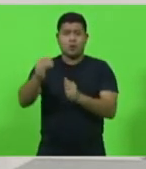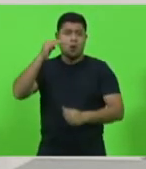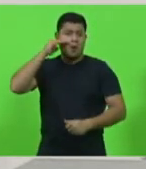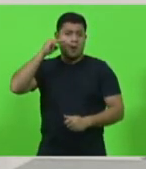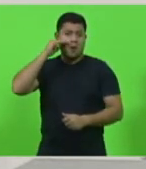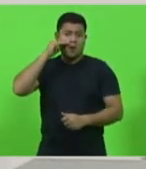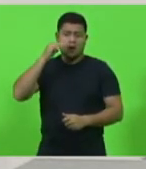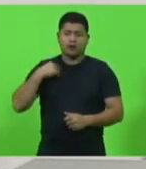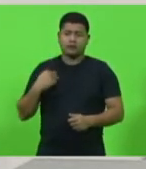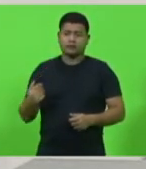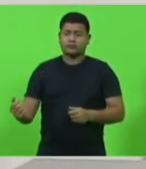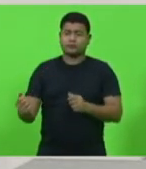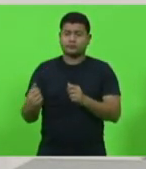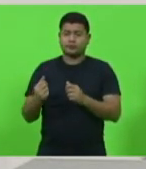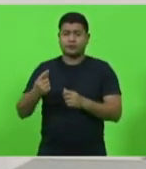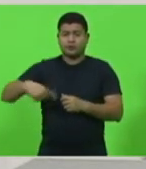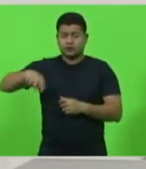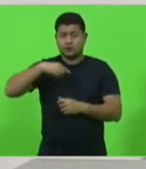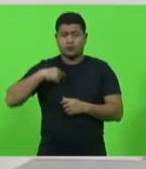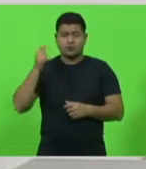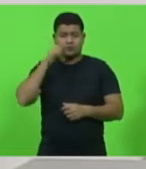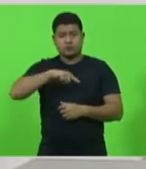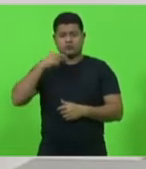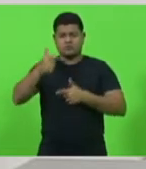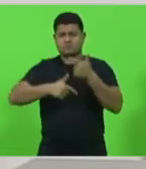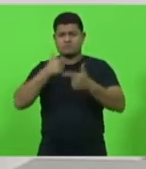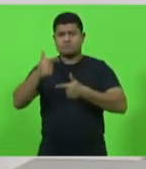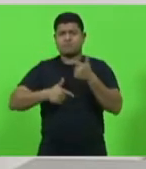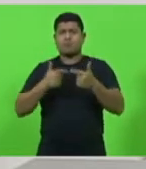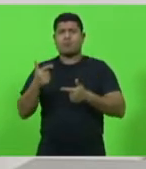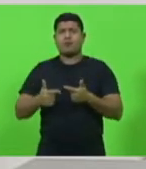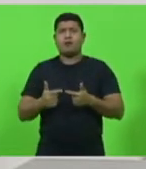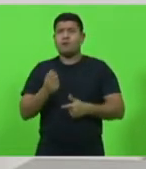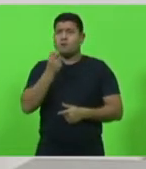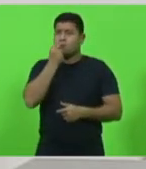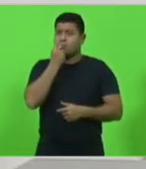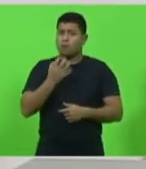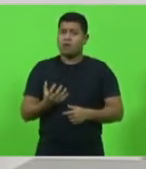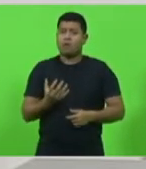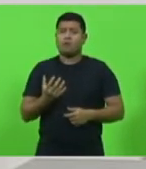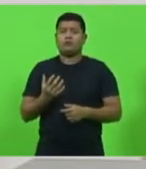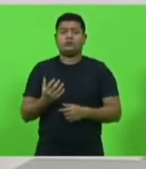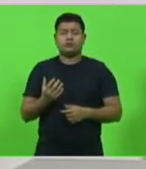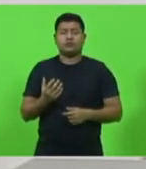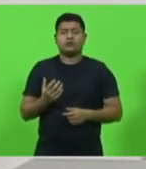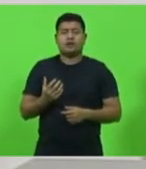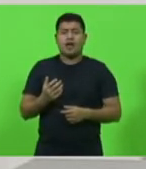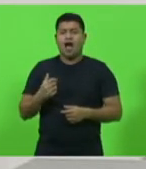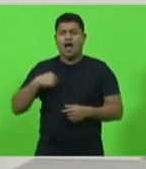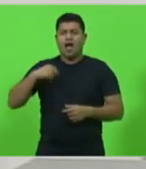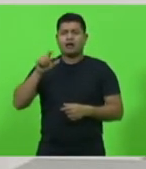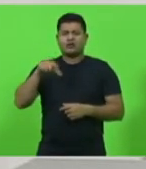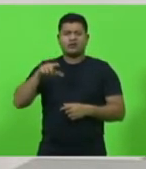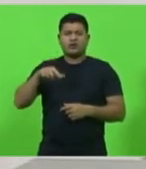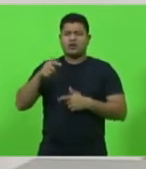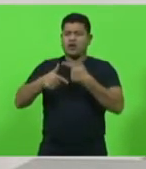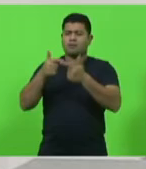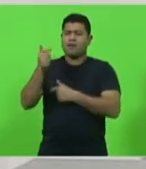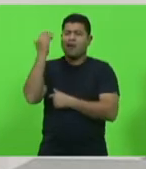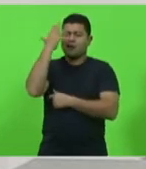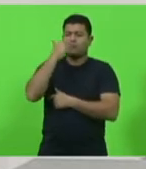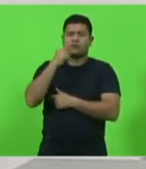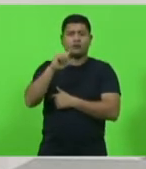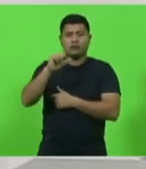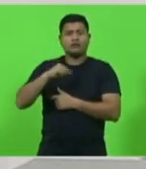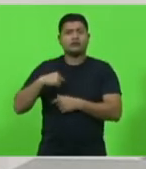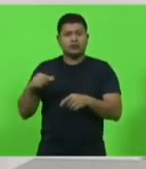junto comigo, para nós realizarmos belos e úteis trabalhos, porque isso é belo não adianta, tem que ser belo e útil o